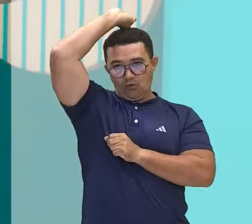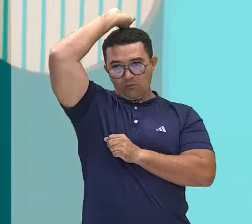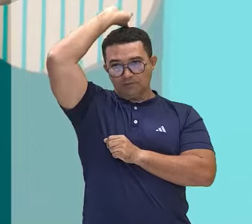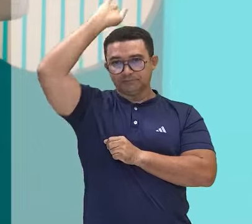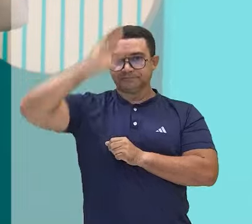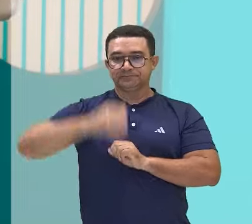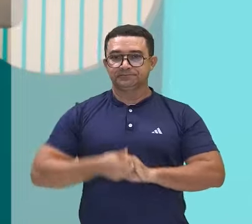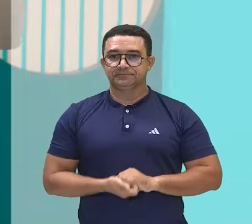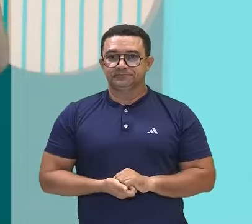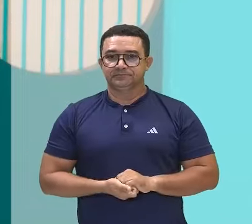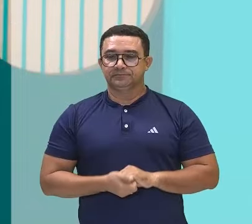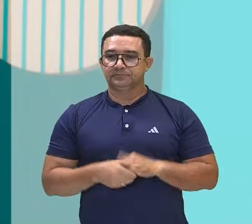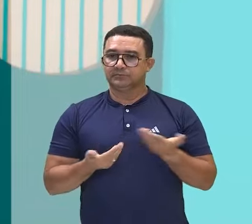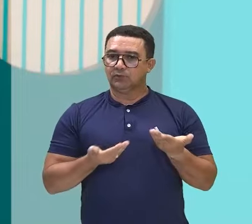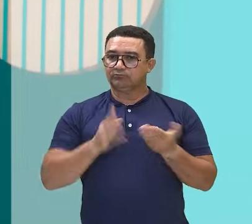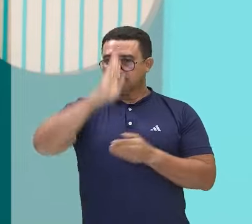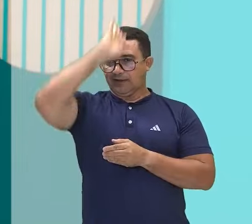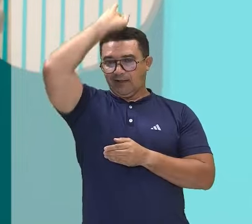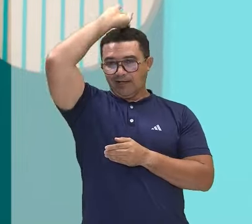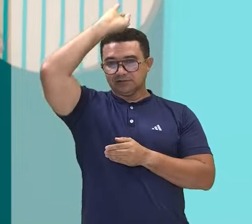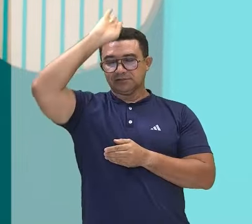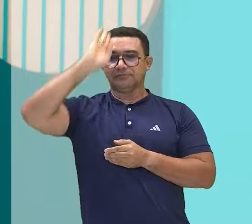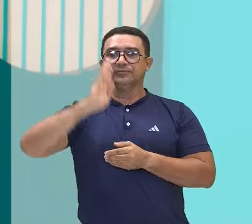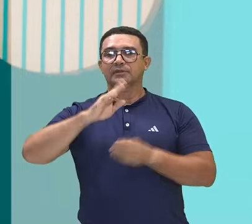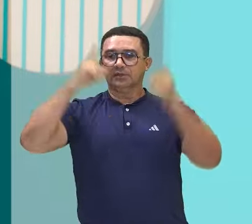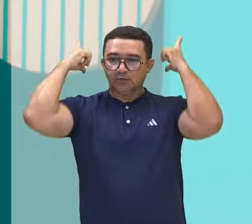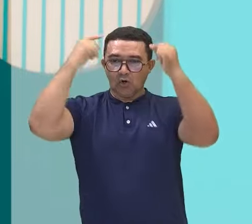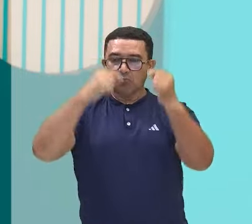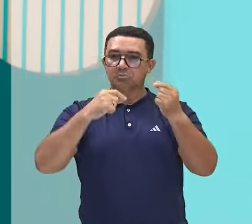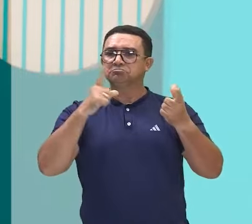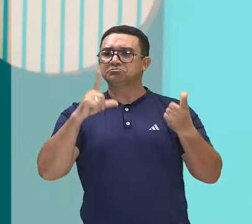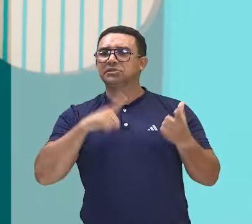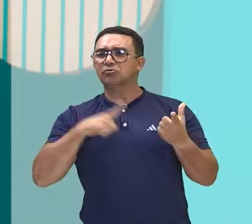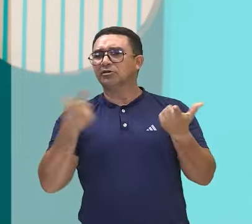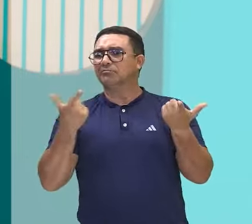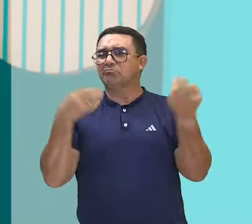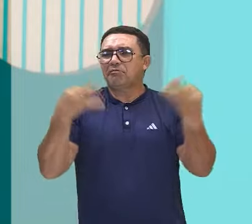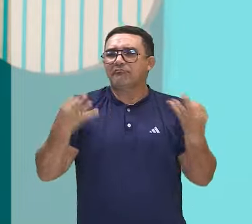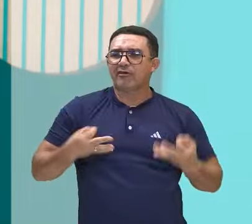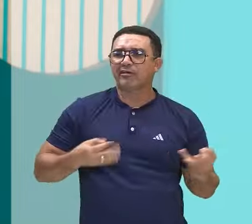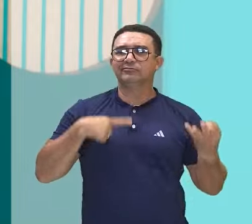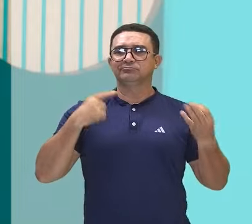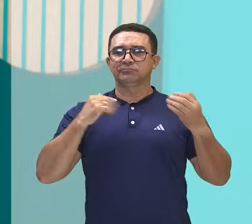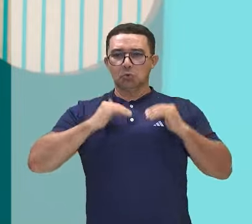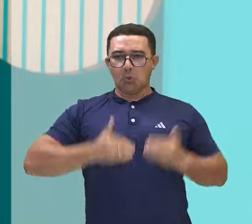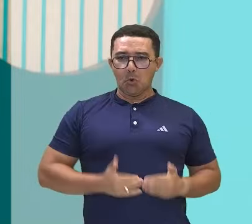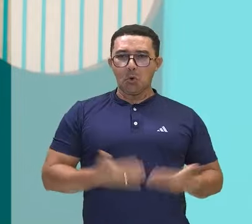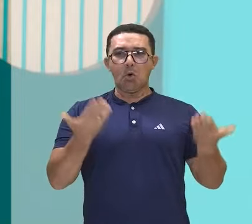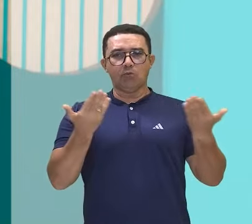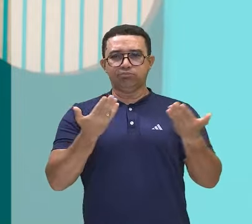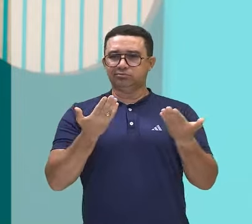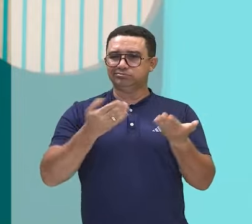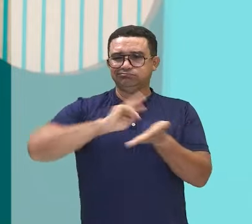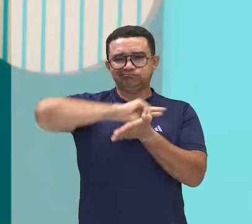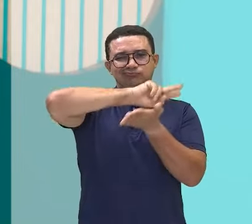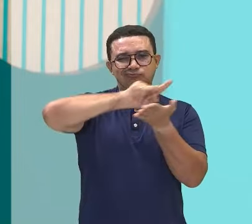Grécia e a Roma como ideais de beleza, como ideais de